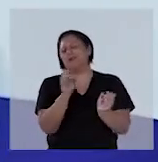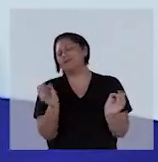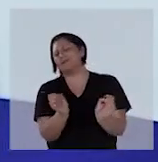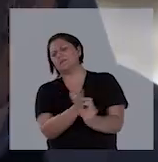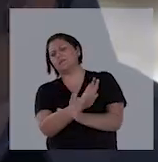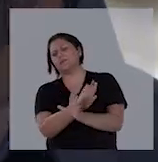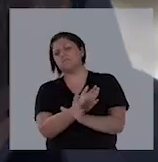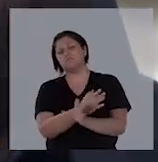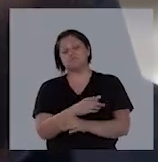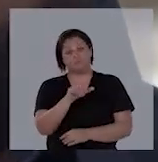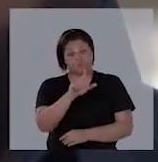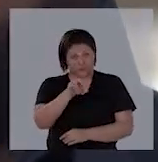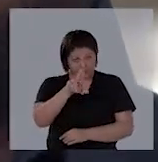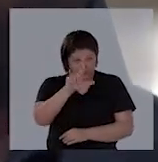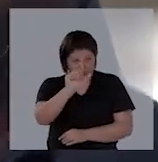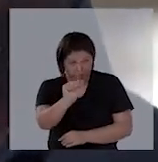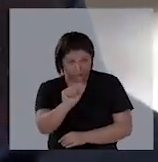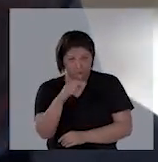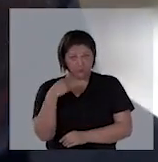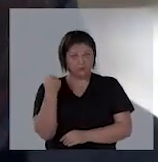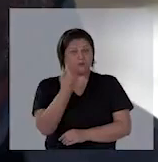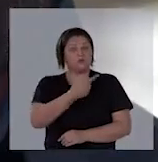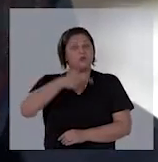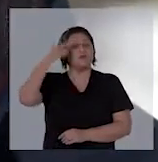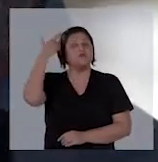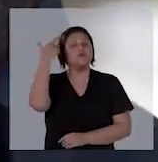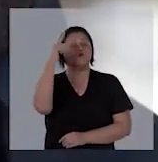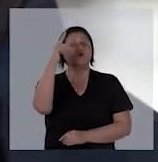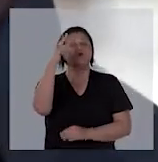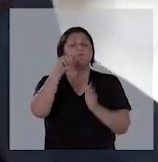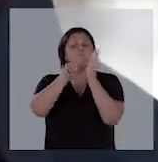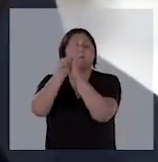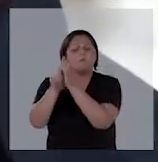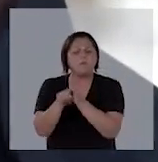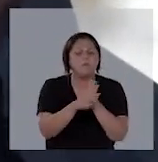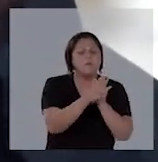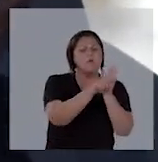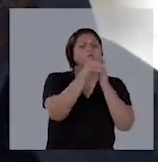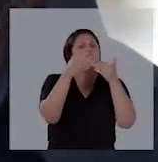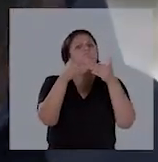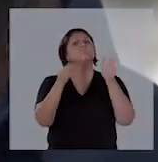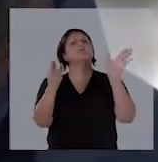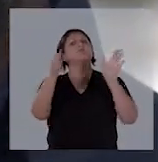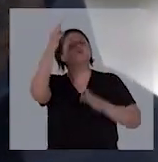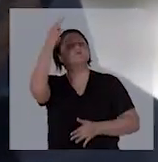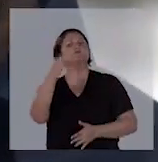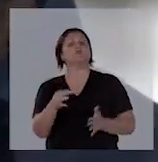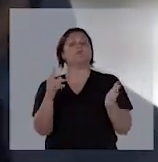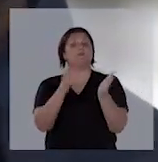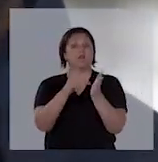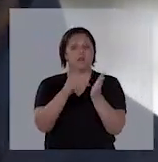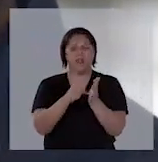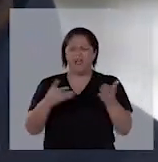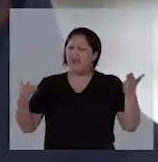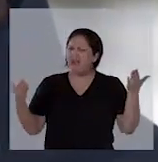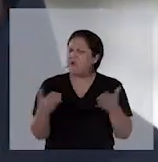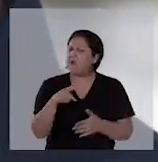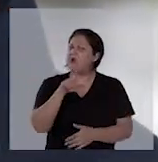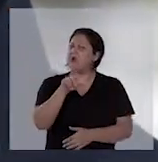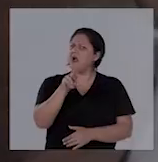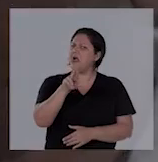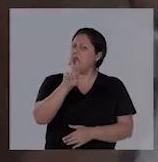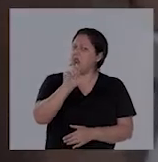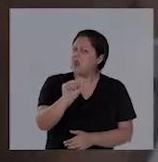de dinheiro foi no governo lula que a gente teve aparelhamento da polícia federal e as investigações foram abertas